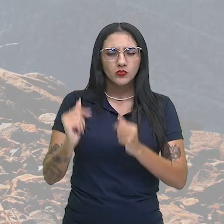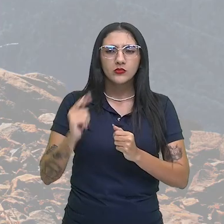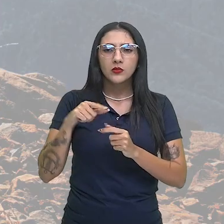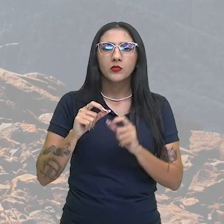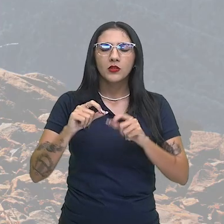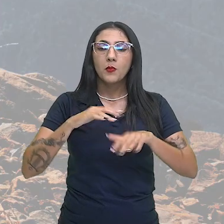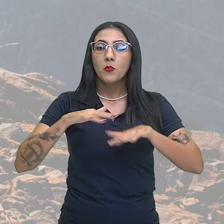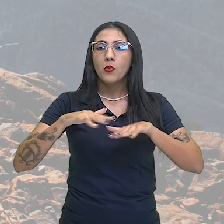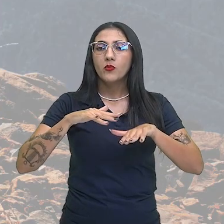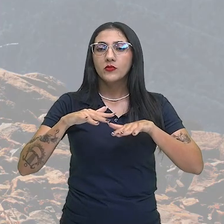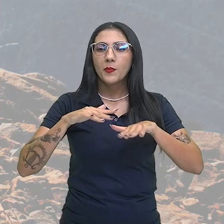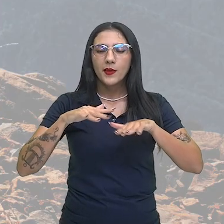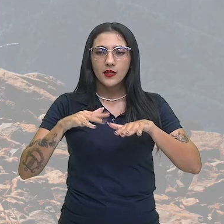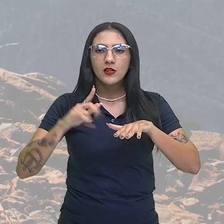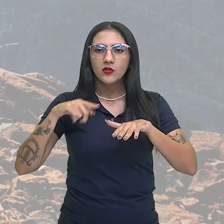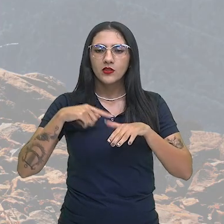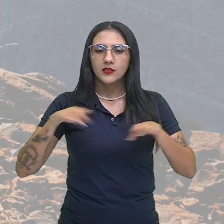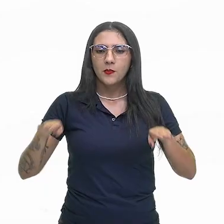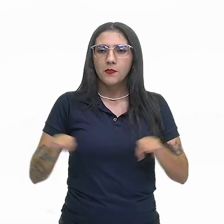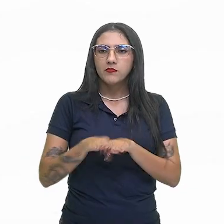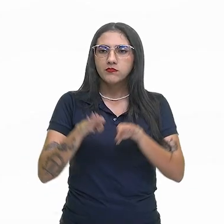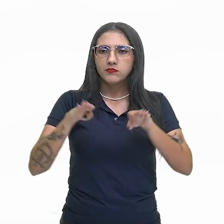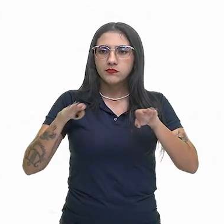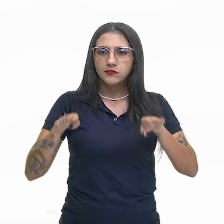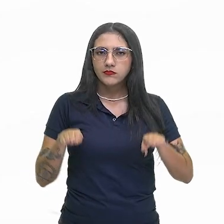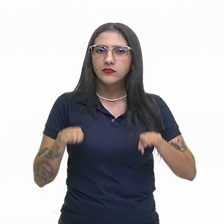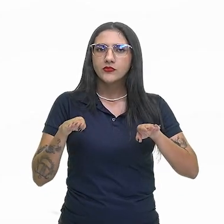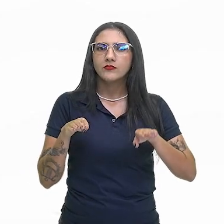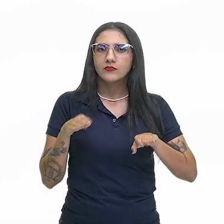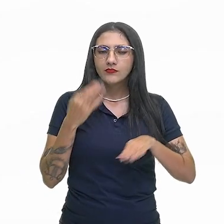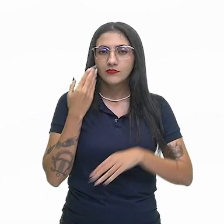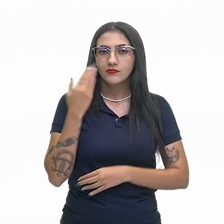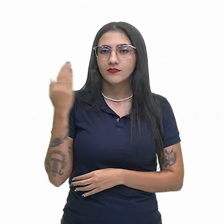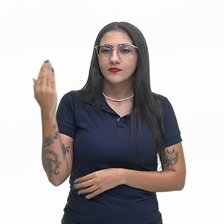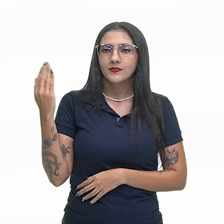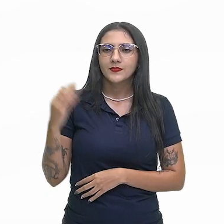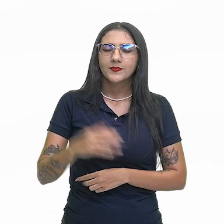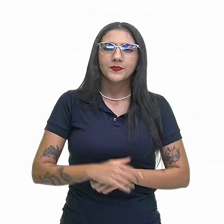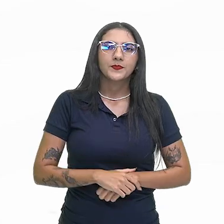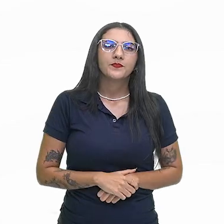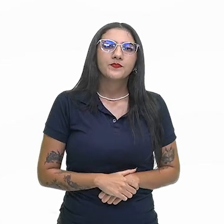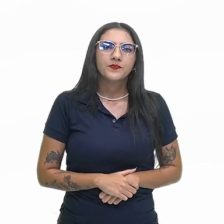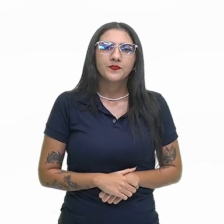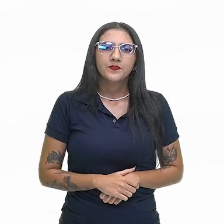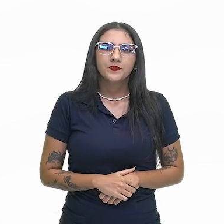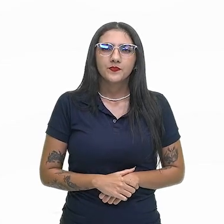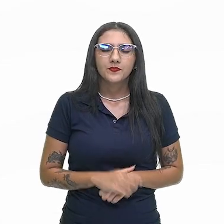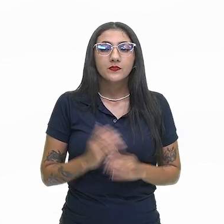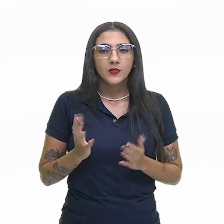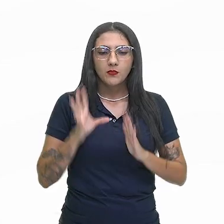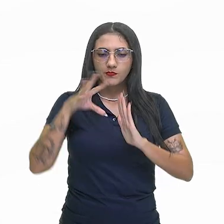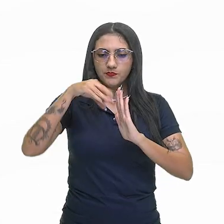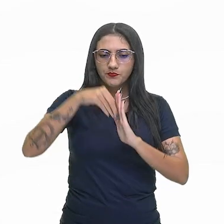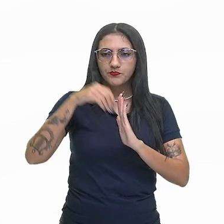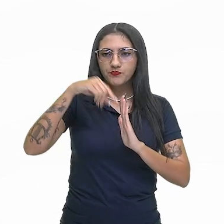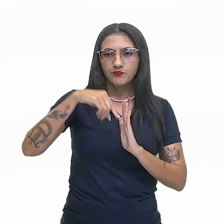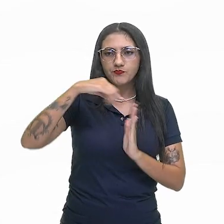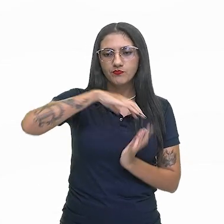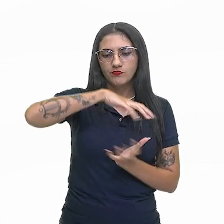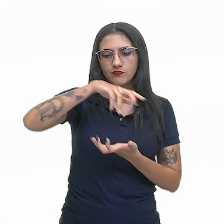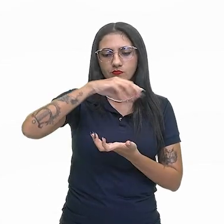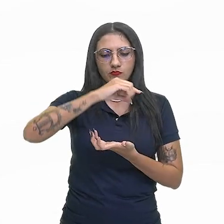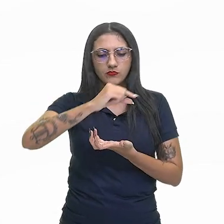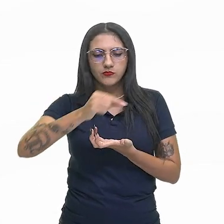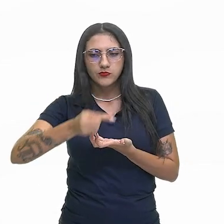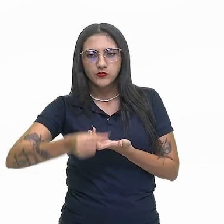chamadas placas tectônicas. Isso que a gente vai ver na próxima tela ali. Dentro do núcleo, pessoal, existem as chamadas placas